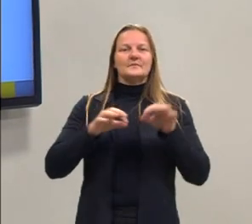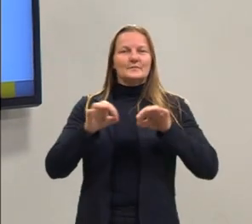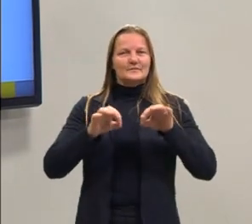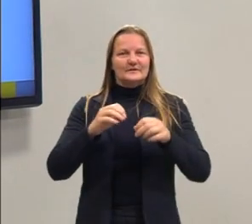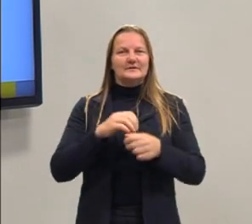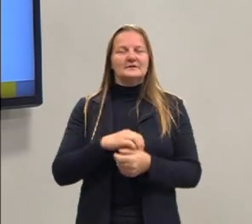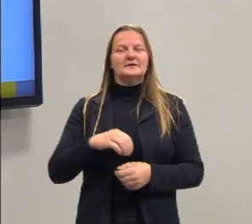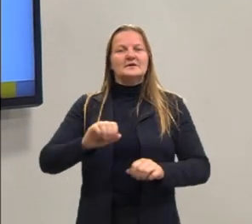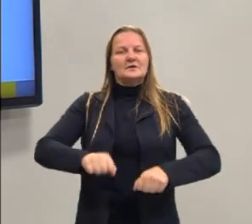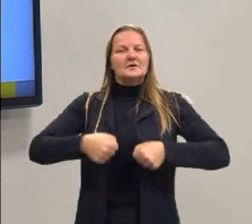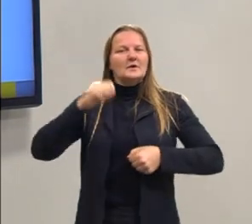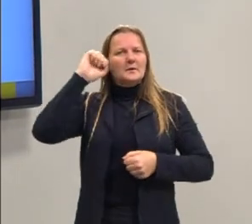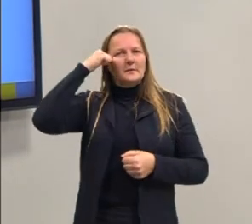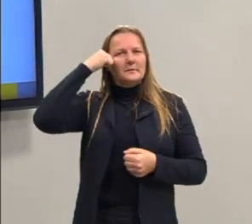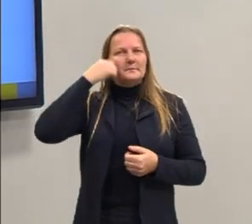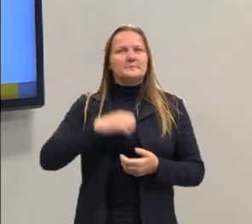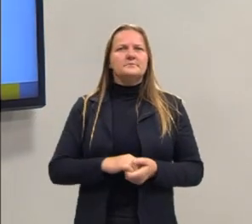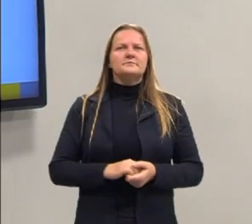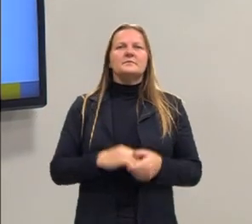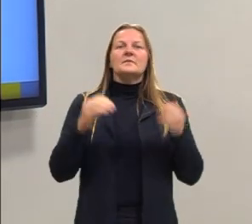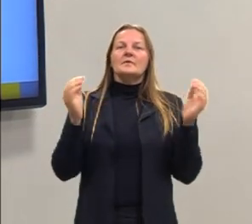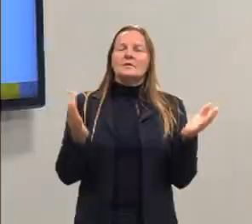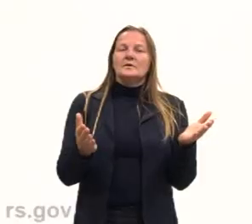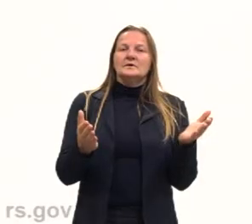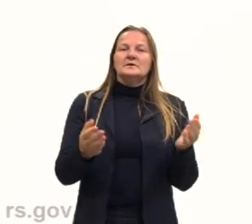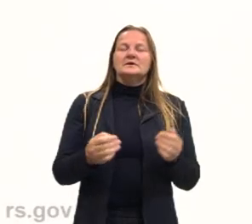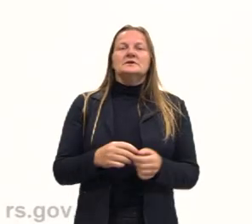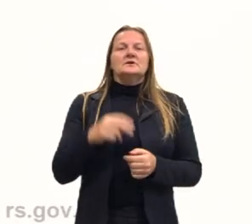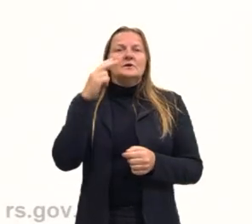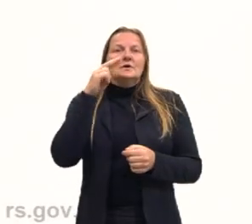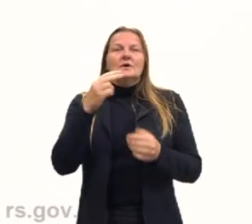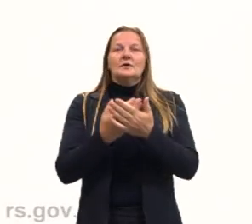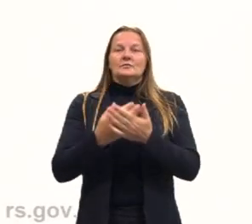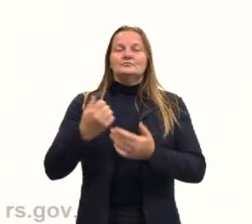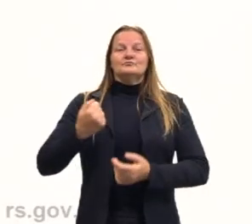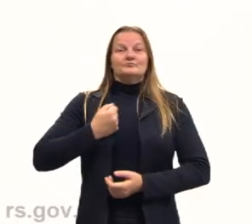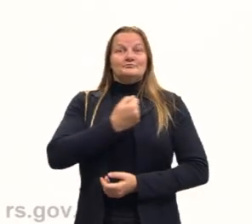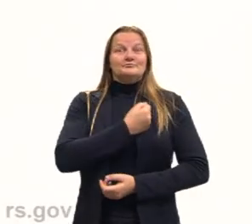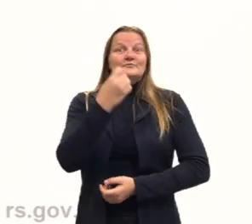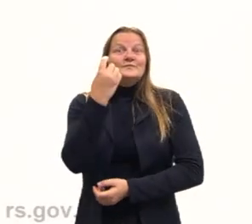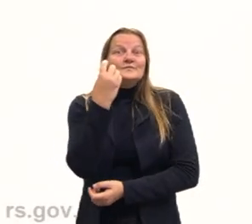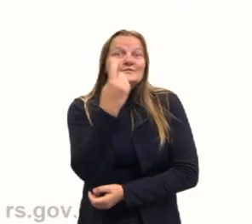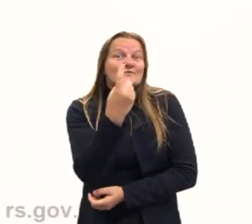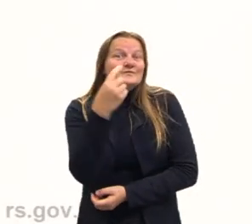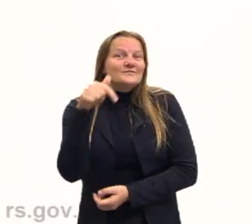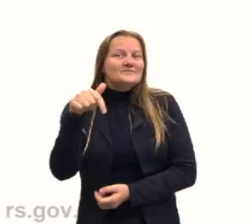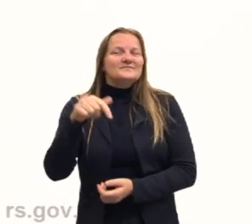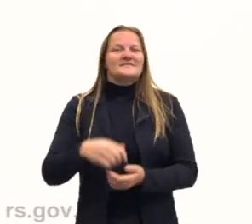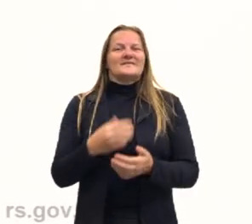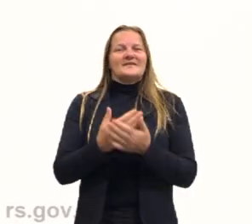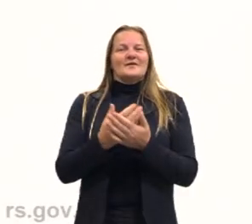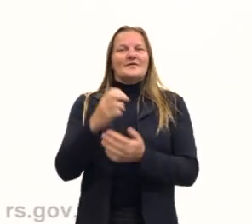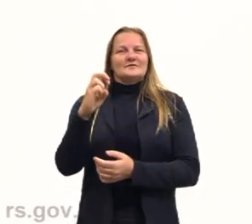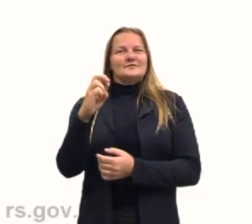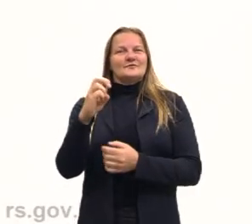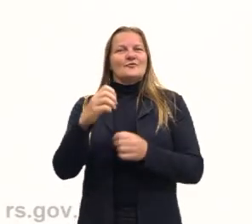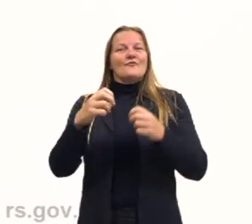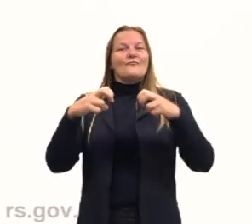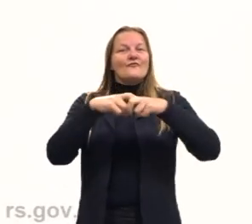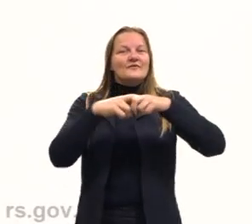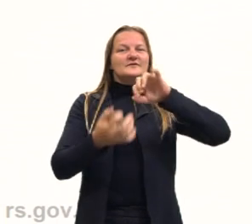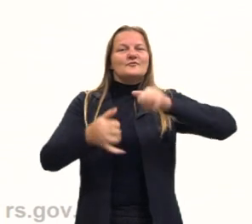e uma calça preta hoje nós vamos ver aula 17 de Química Aula 5 do módulo